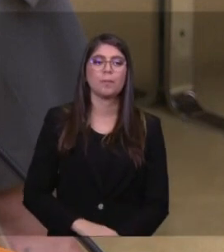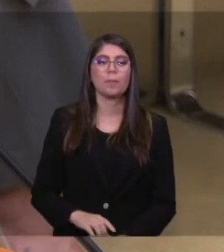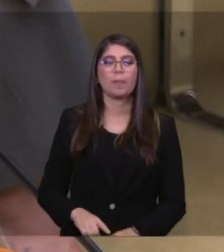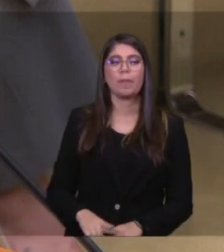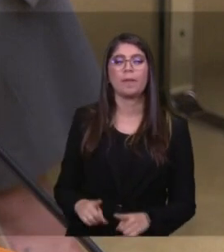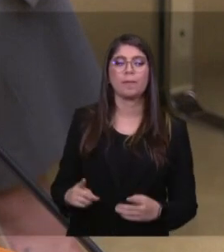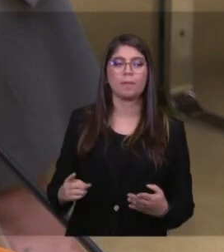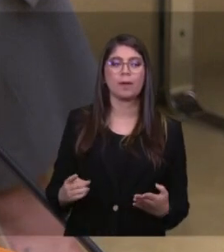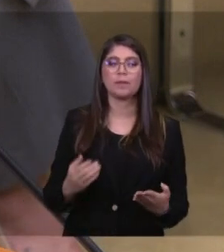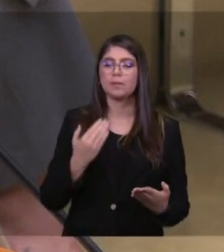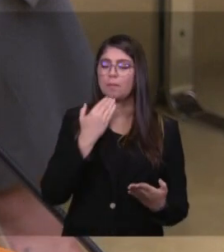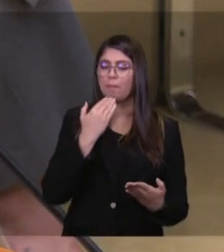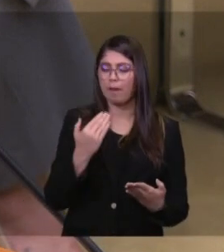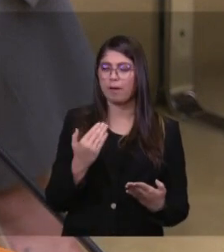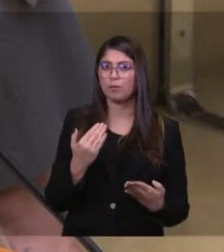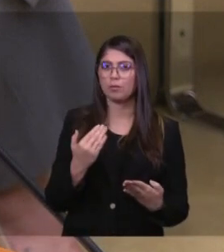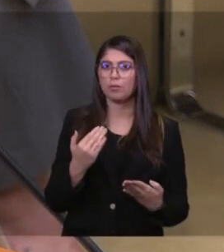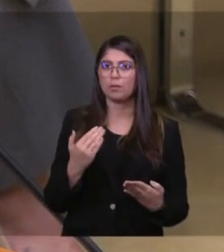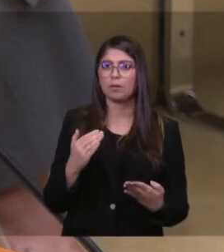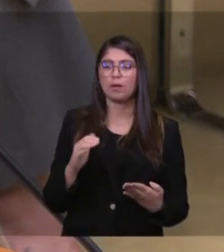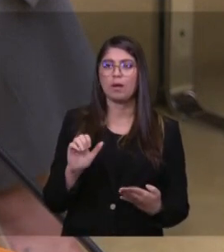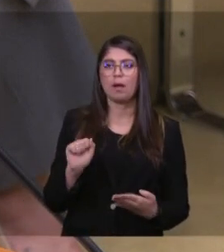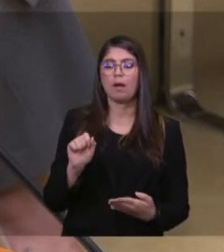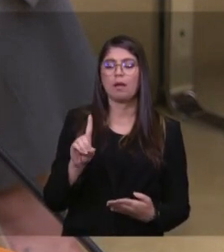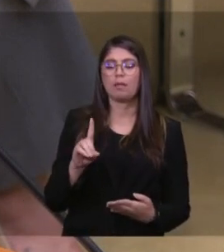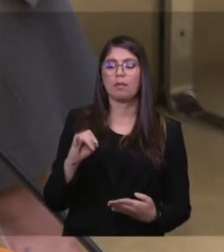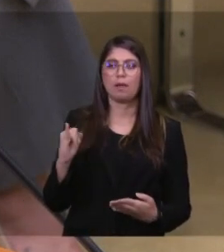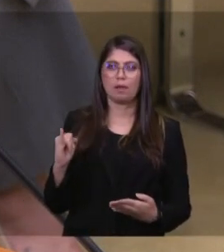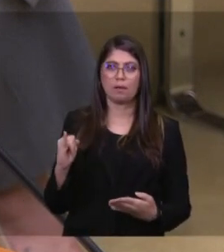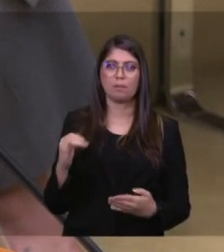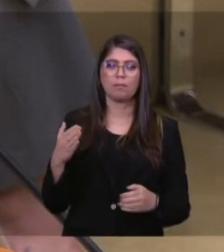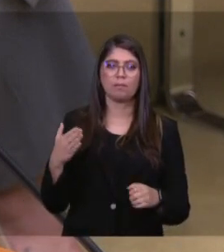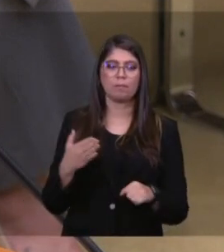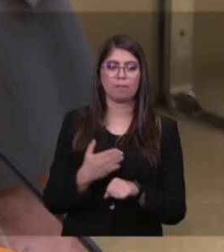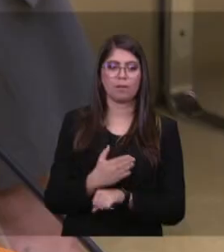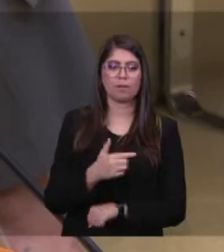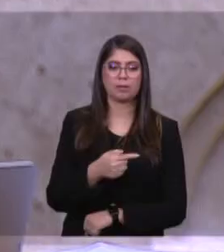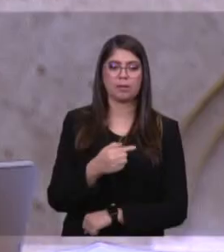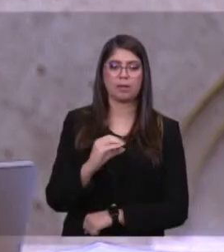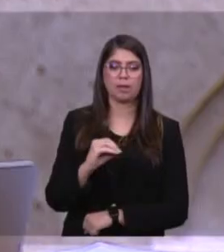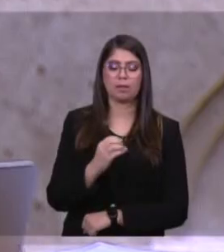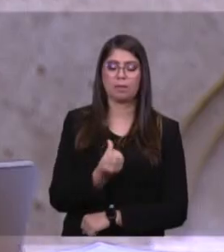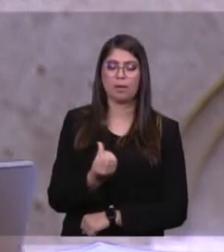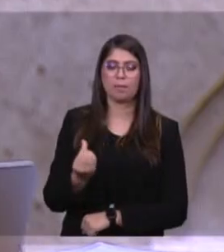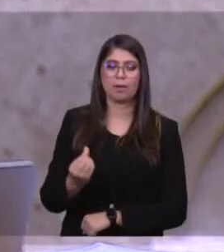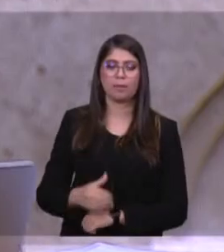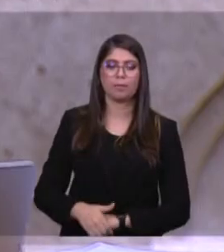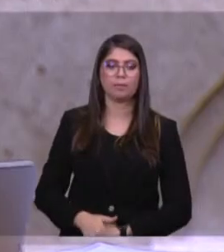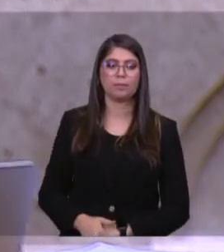ABAT pede a procedência da ação direta 7066. Muito obrigado.